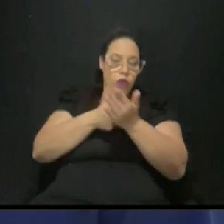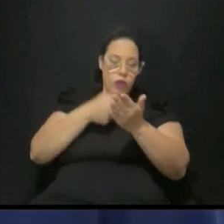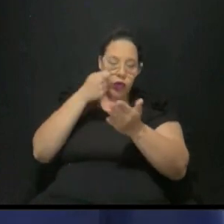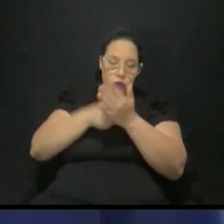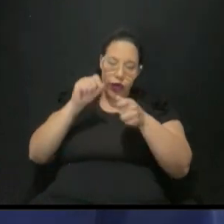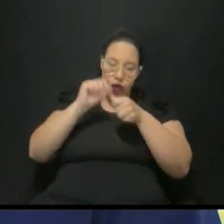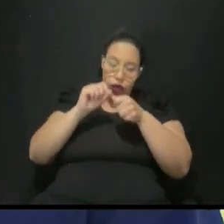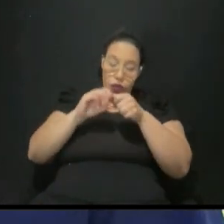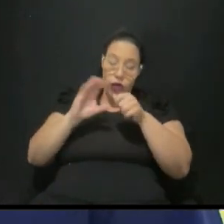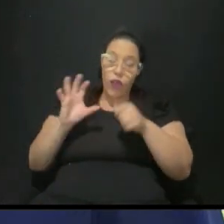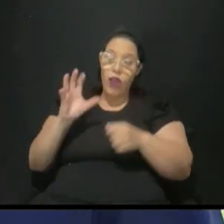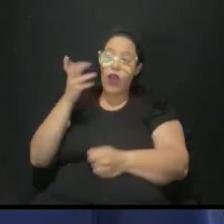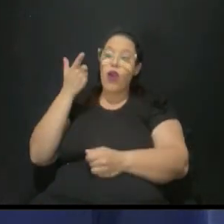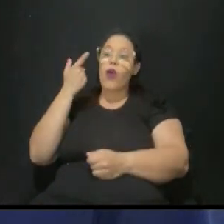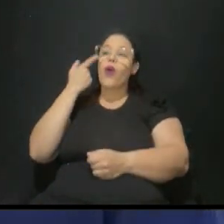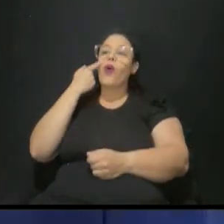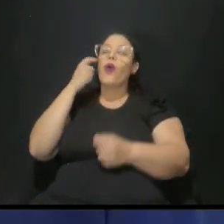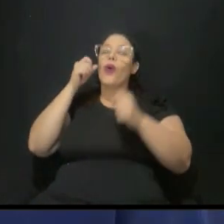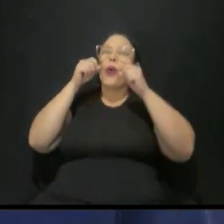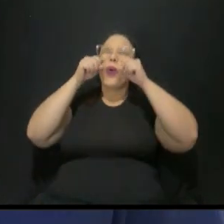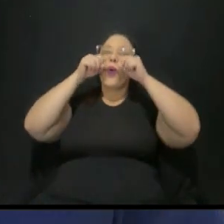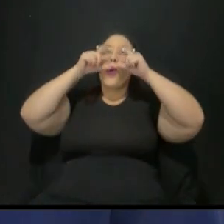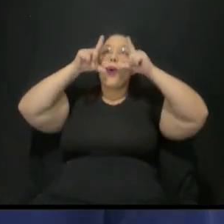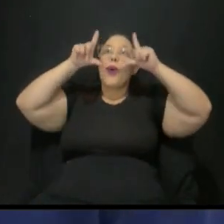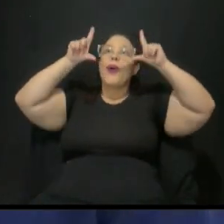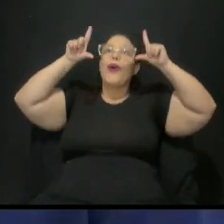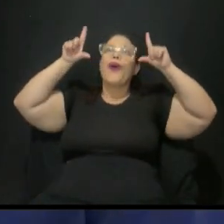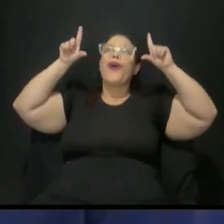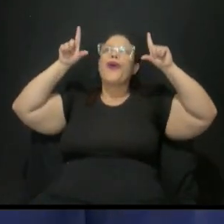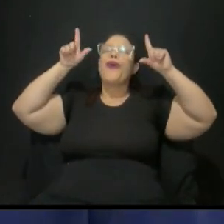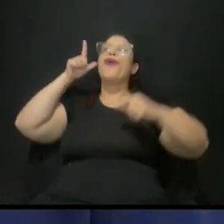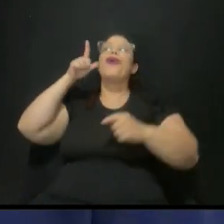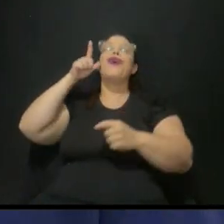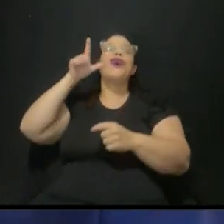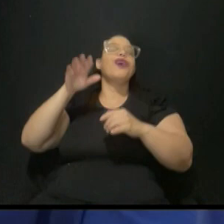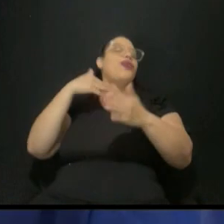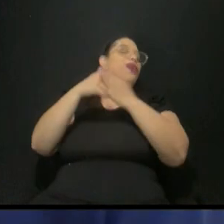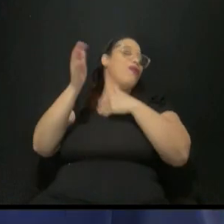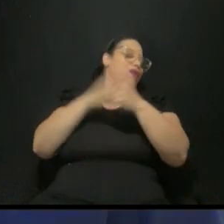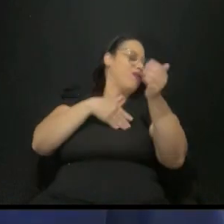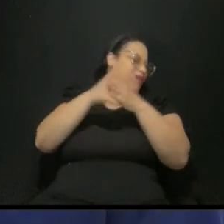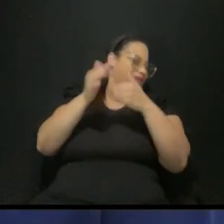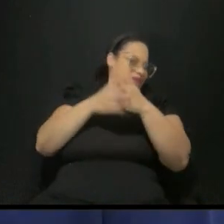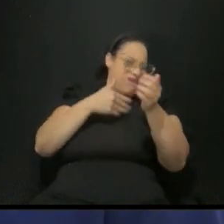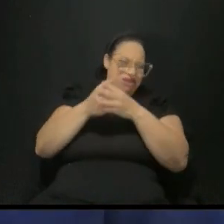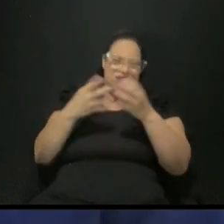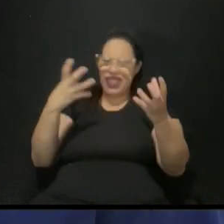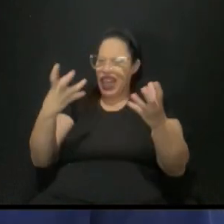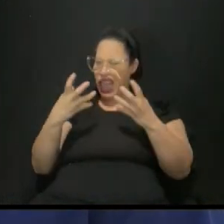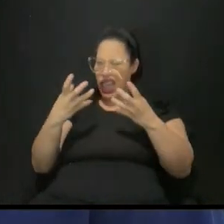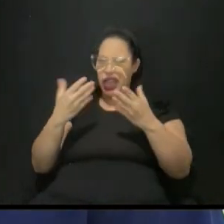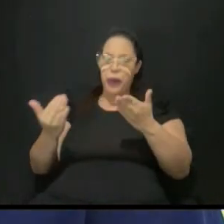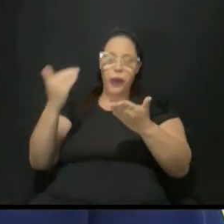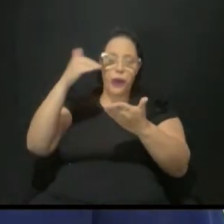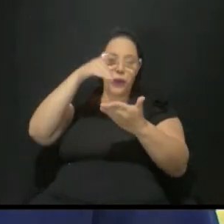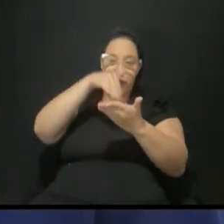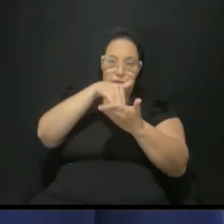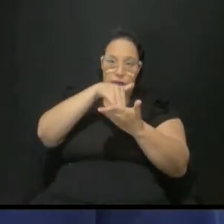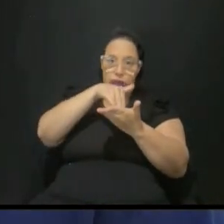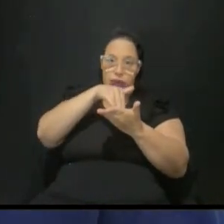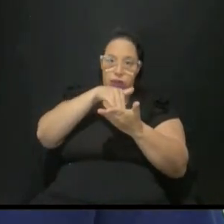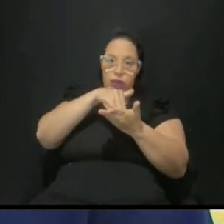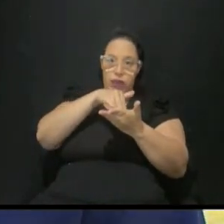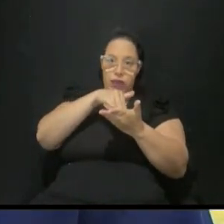brilho dos olhos dela e ver que ela é capaz de fazer qualquer coisa que ela quiser. Então, trazendo essa criança com deficiência,